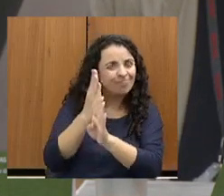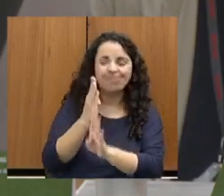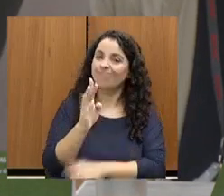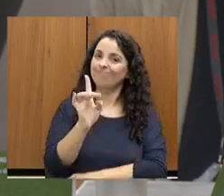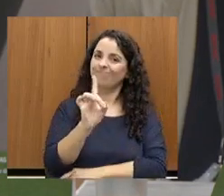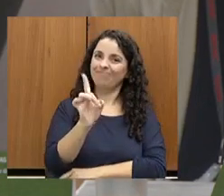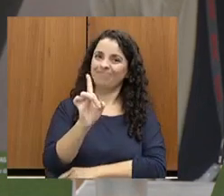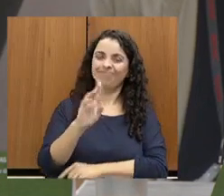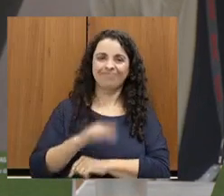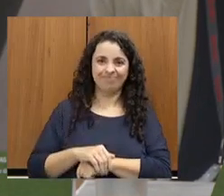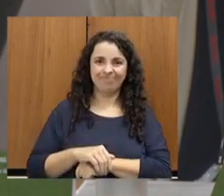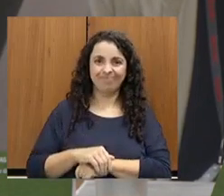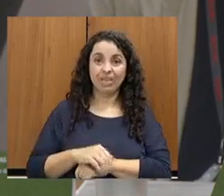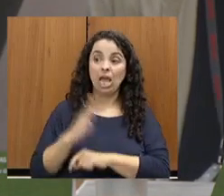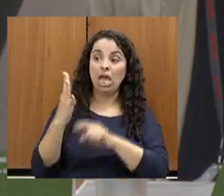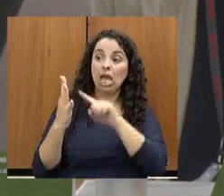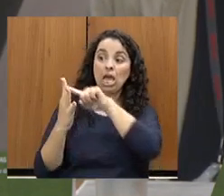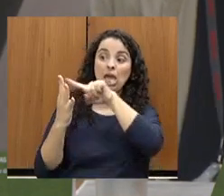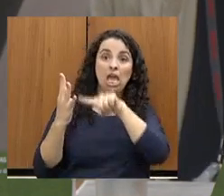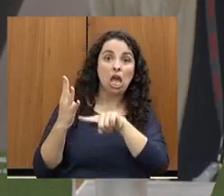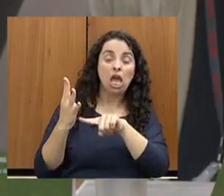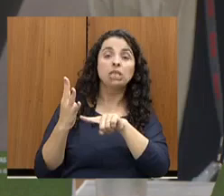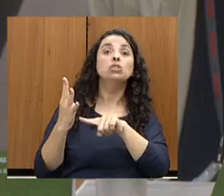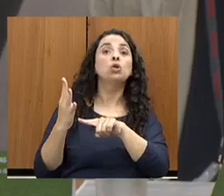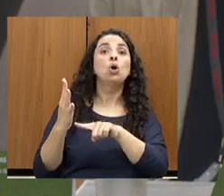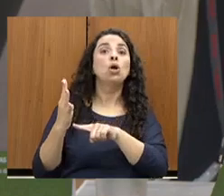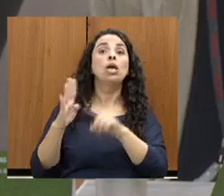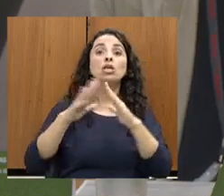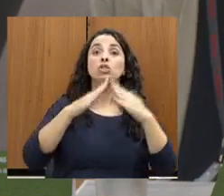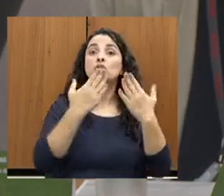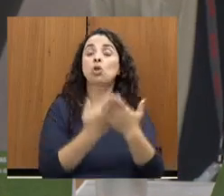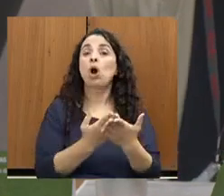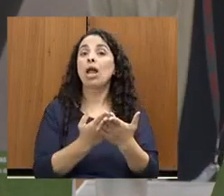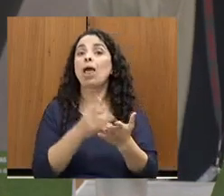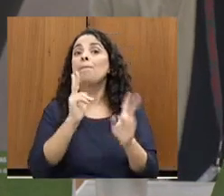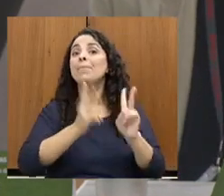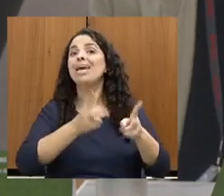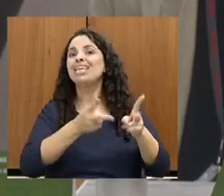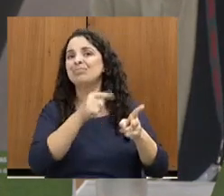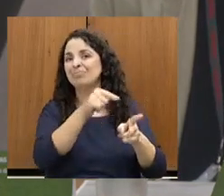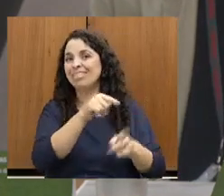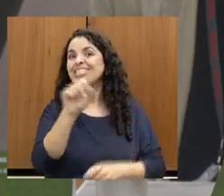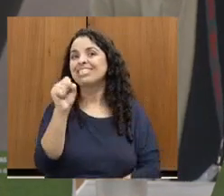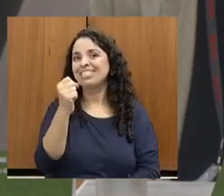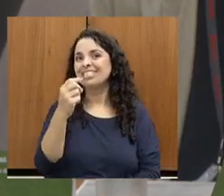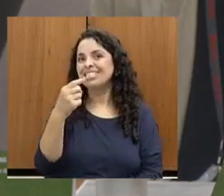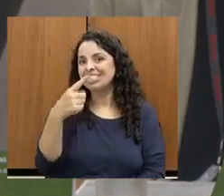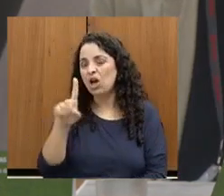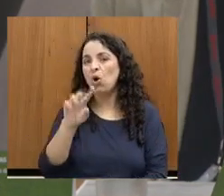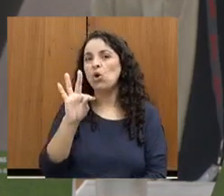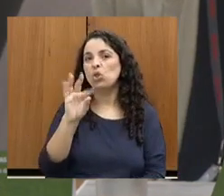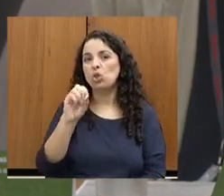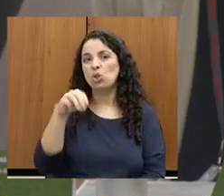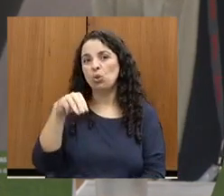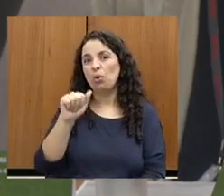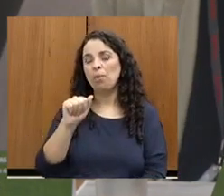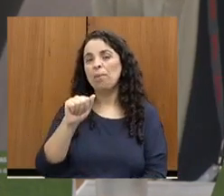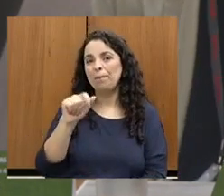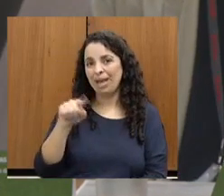filhos todos estão matriculados nessa escola, Santo Tomás de Aquino, convidada para a sessão.